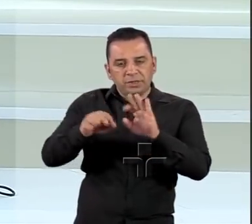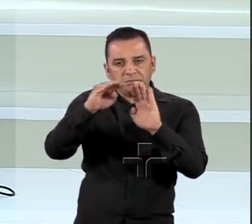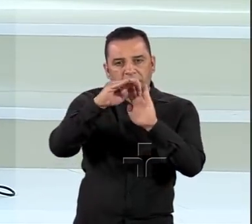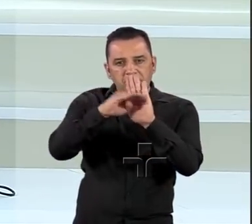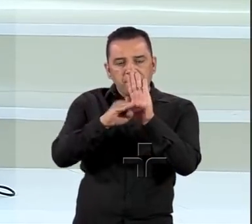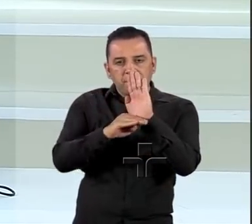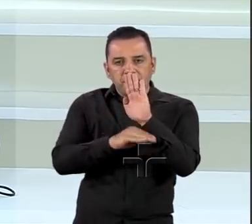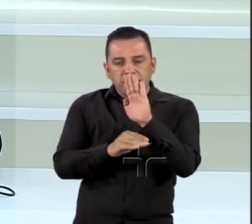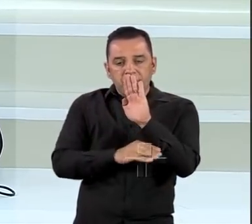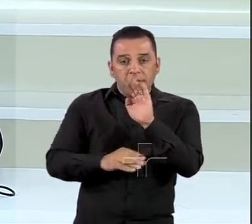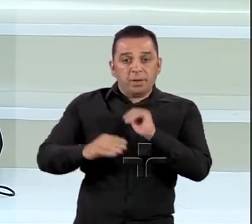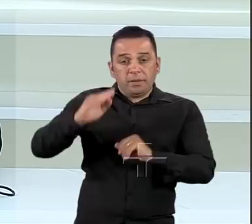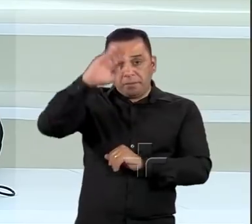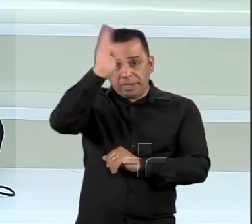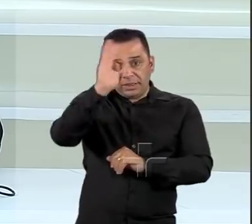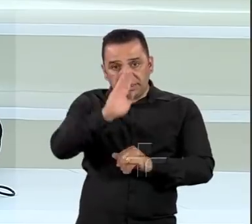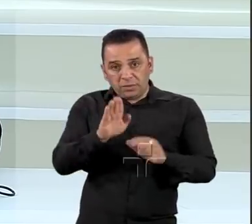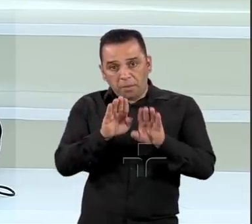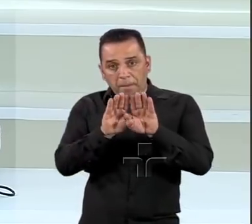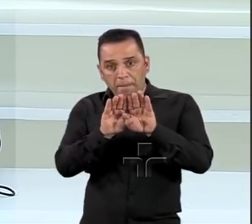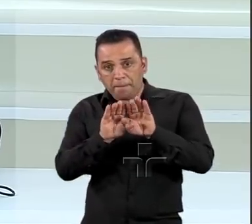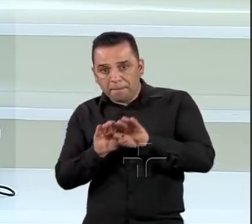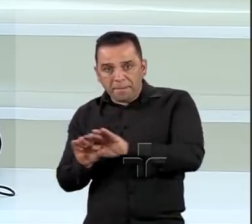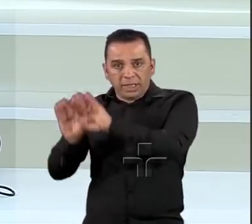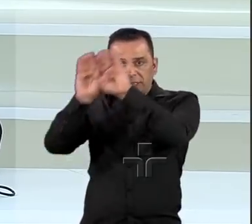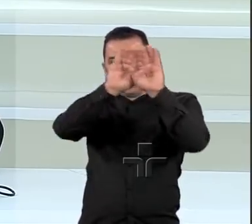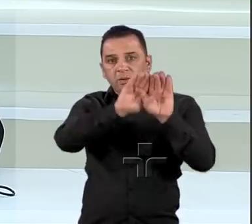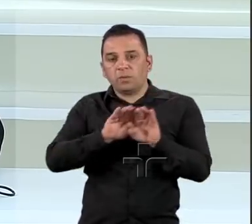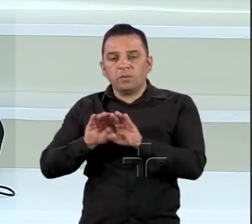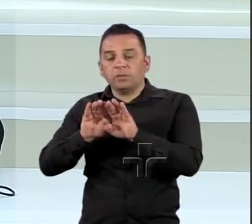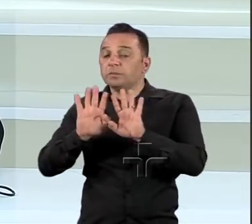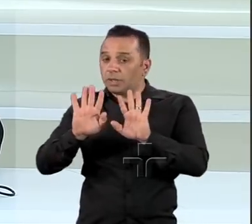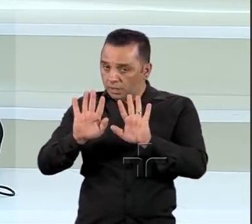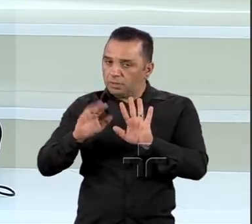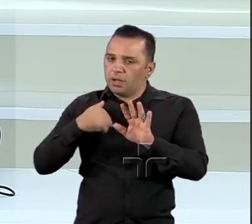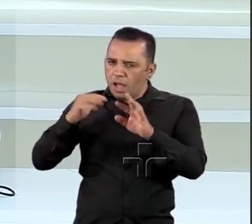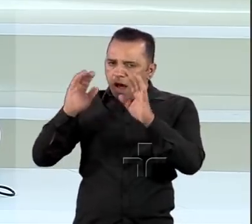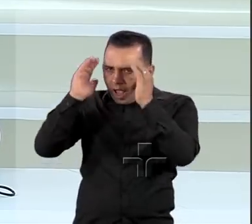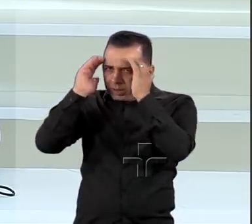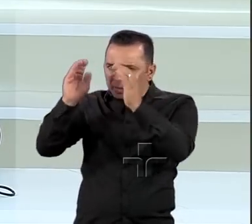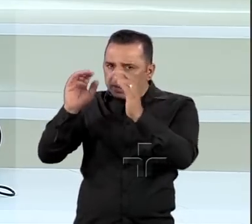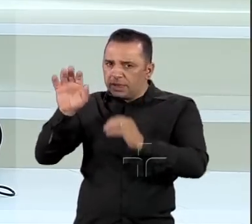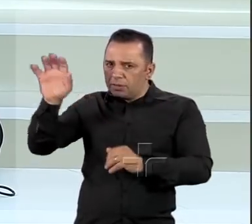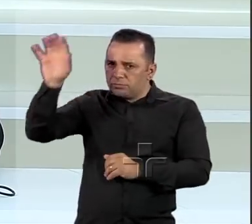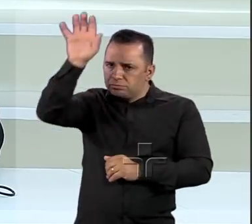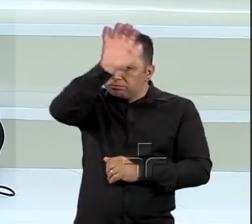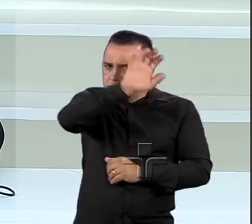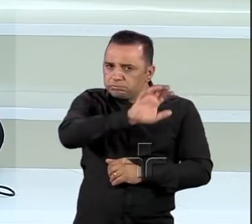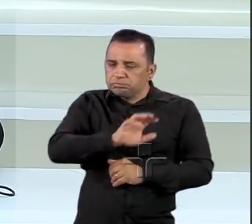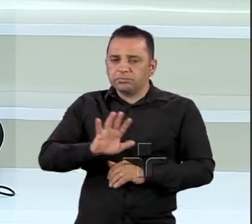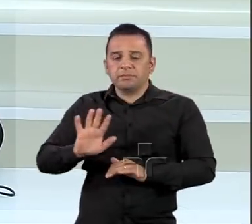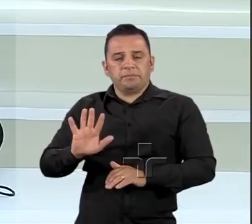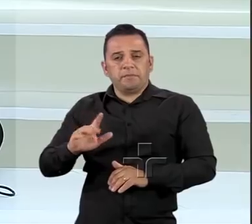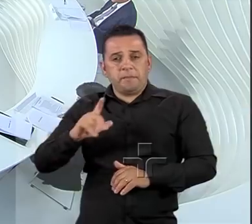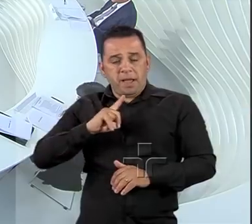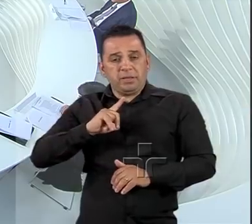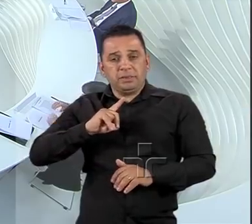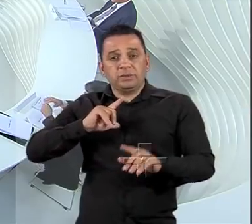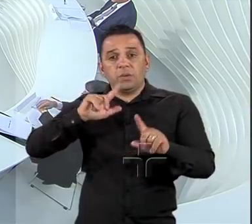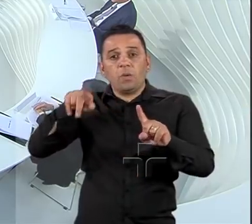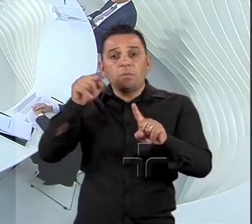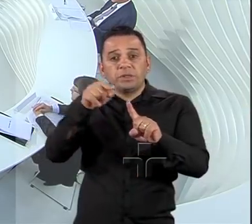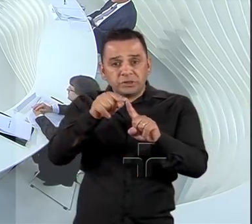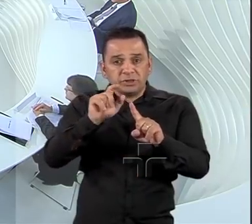todo o país, obviamente respeitando condições loco-regionais, mas fazendo com que os resultados